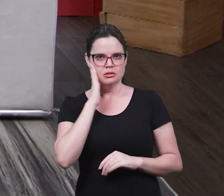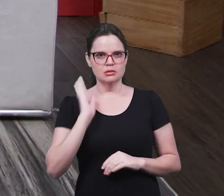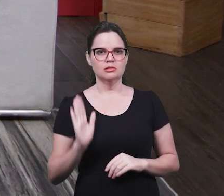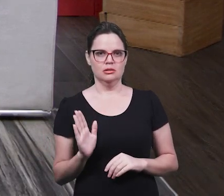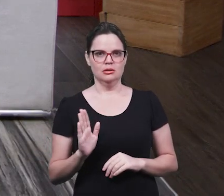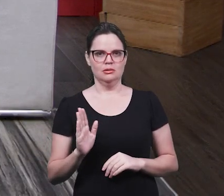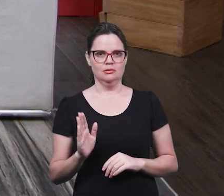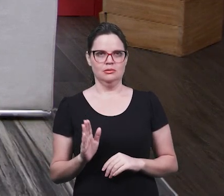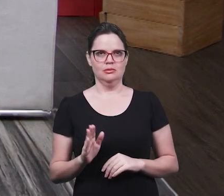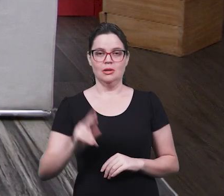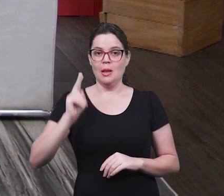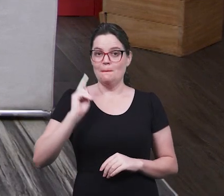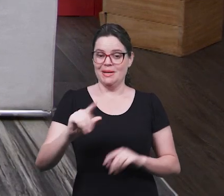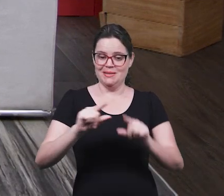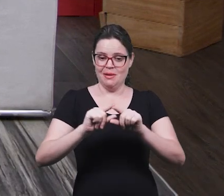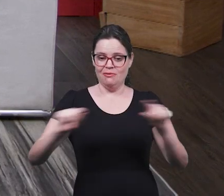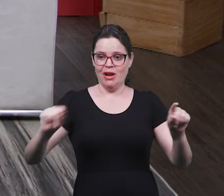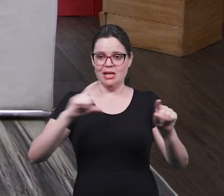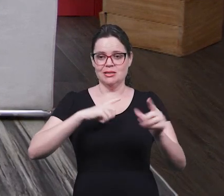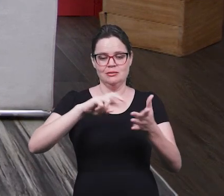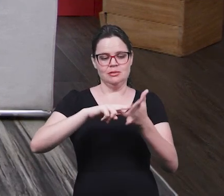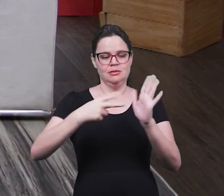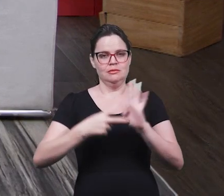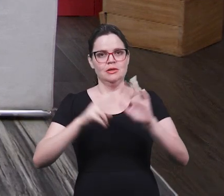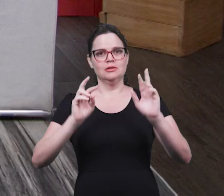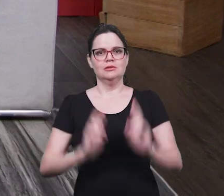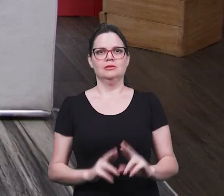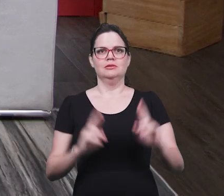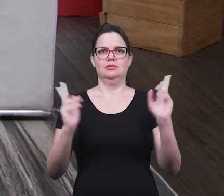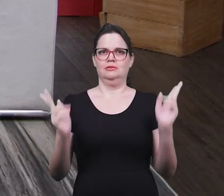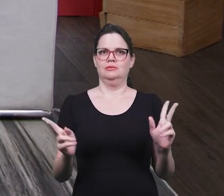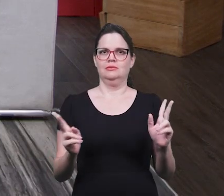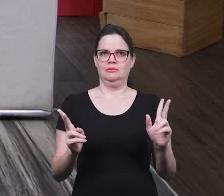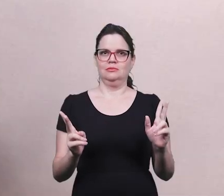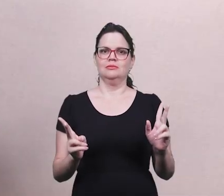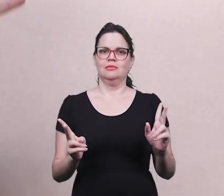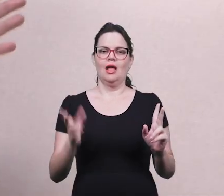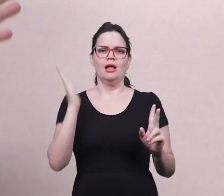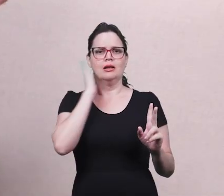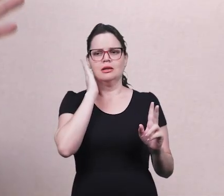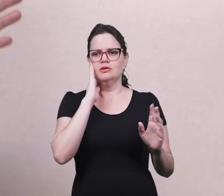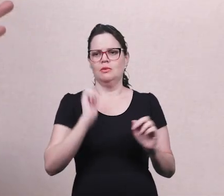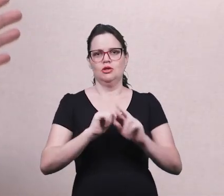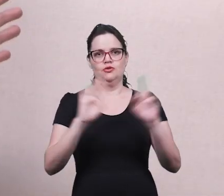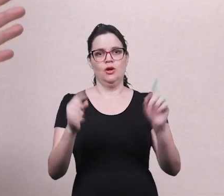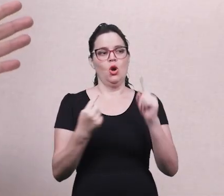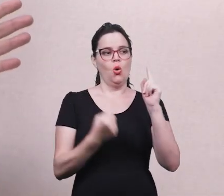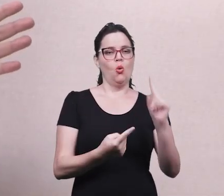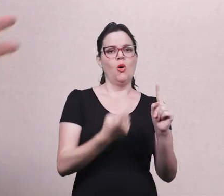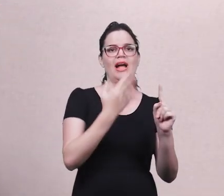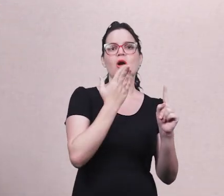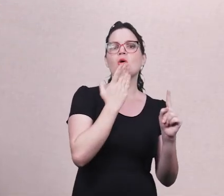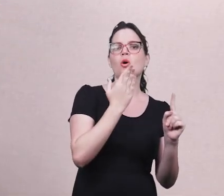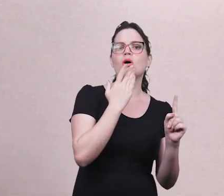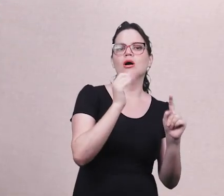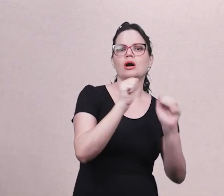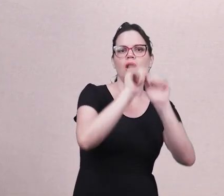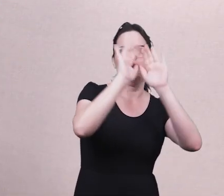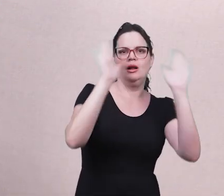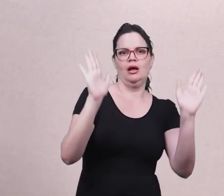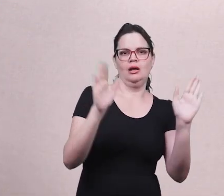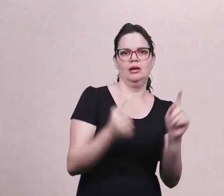certeza. Então, a mesma frase com duas interpretações totalmente diferentes por causa